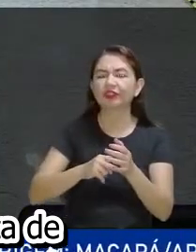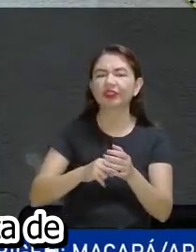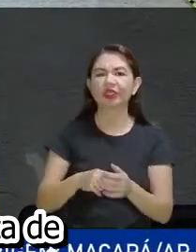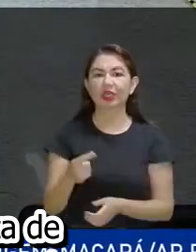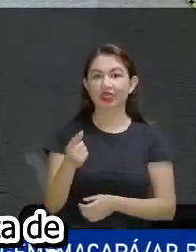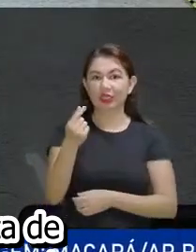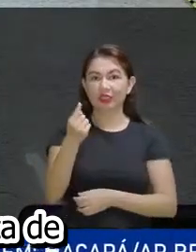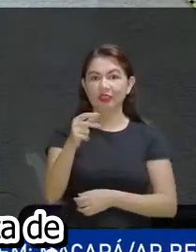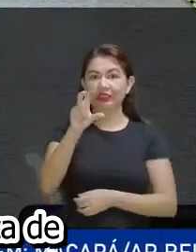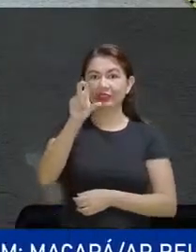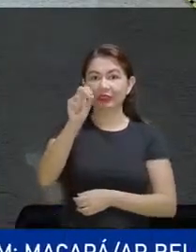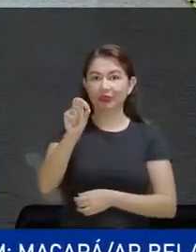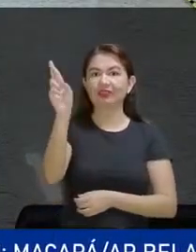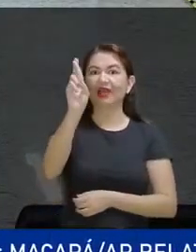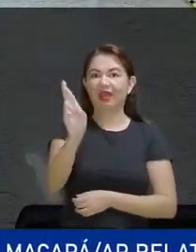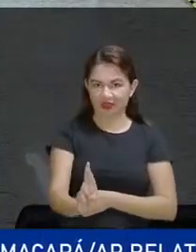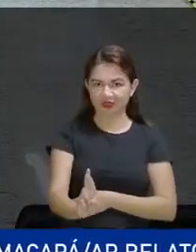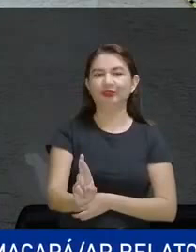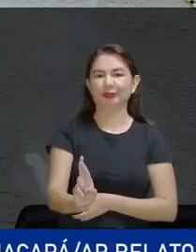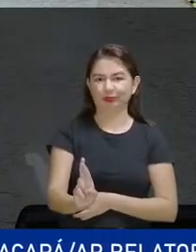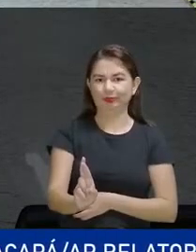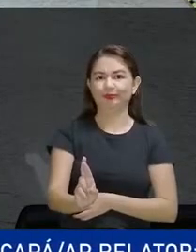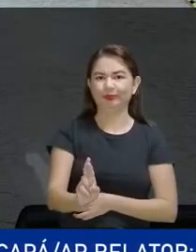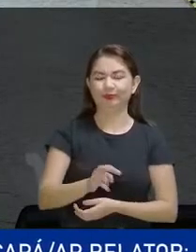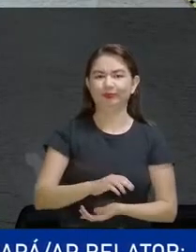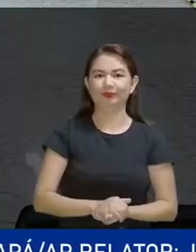registrado nos diálogos aqui.